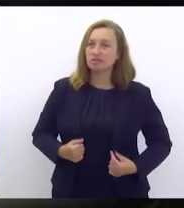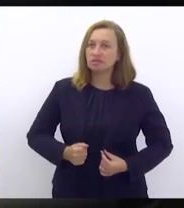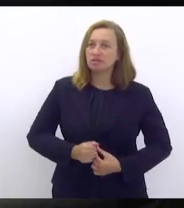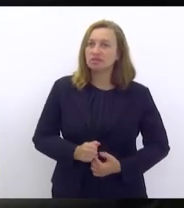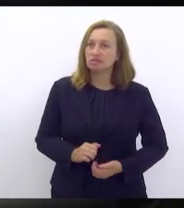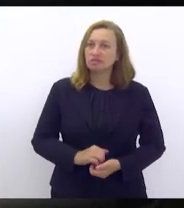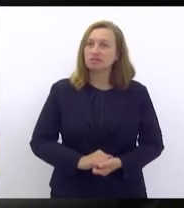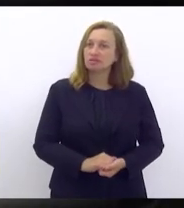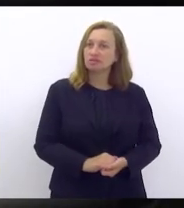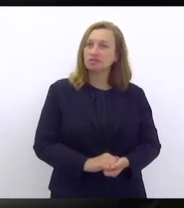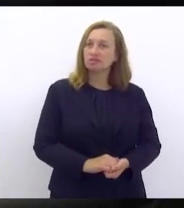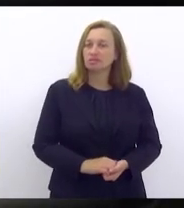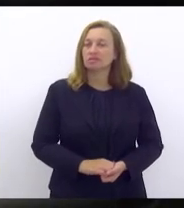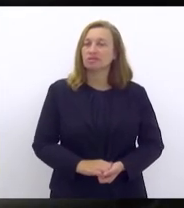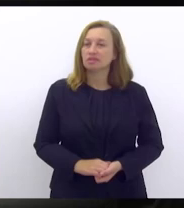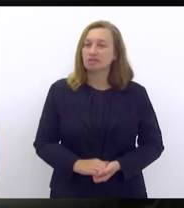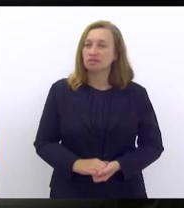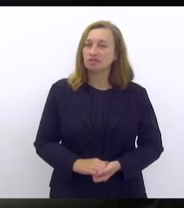Tem muito.